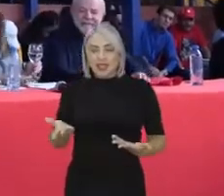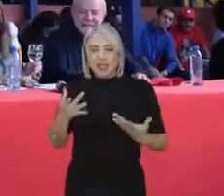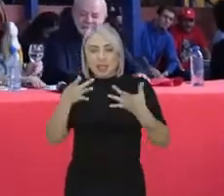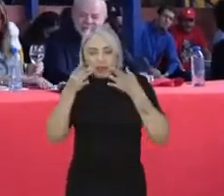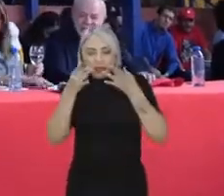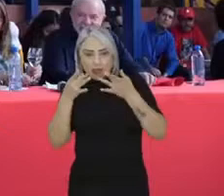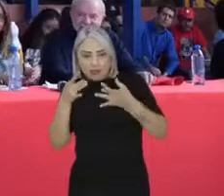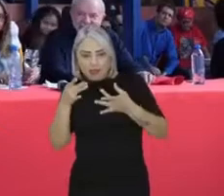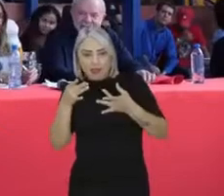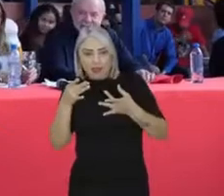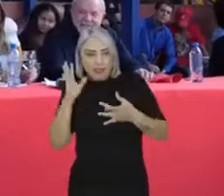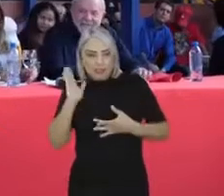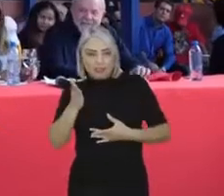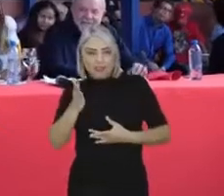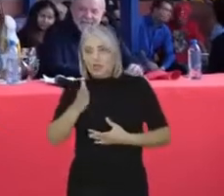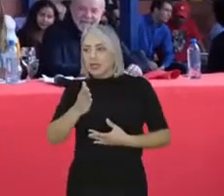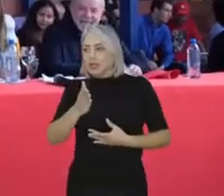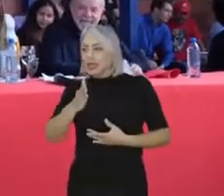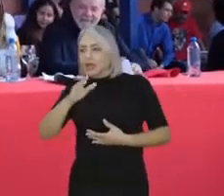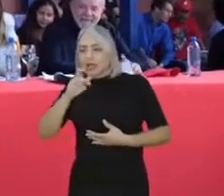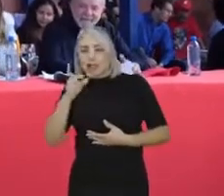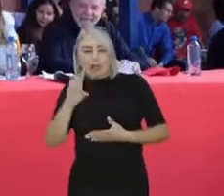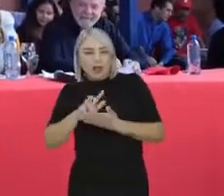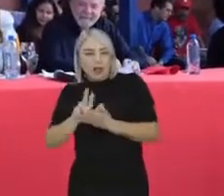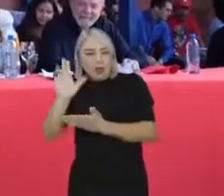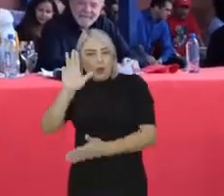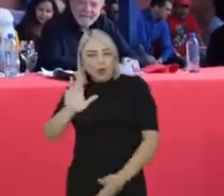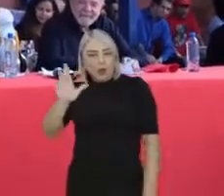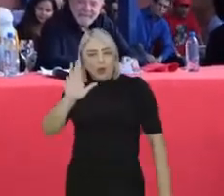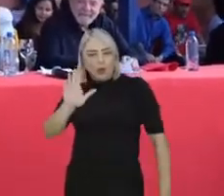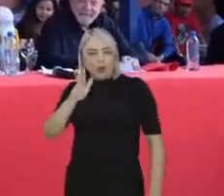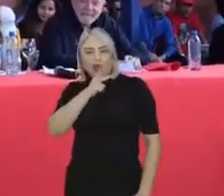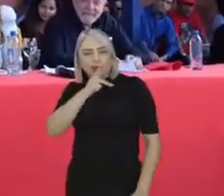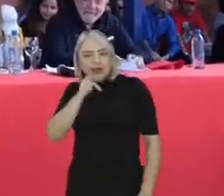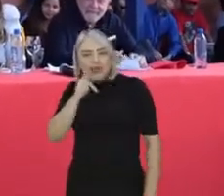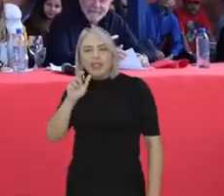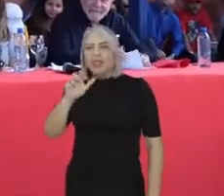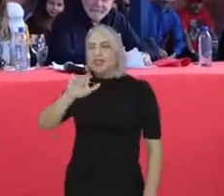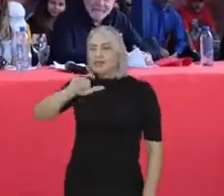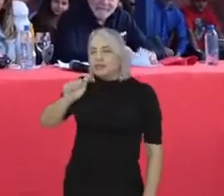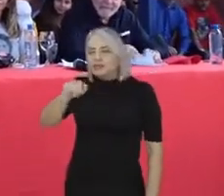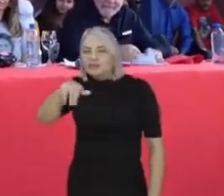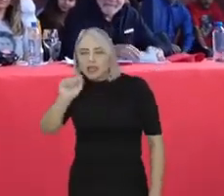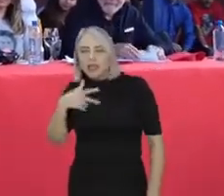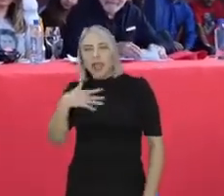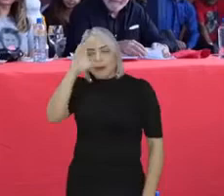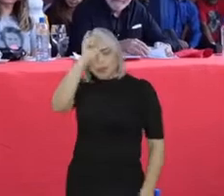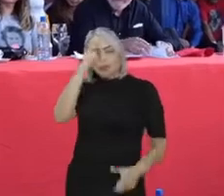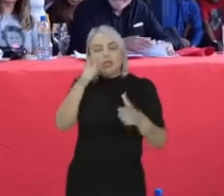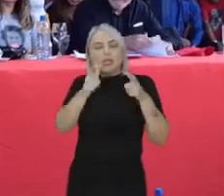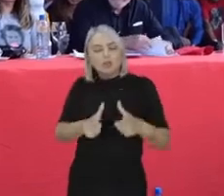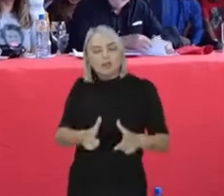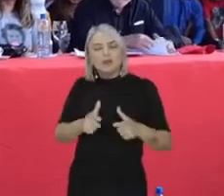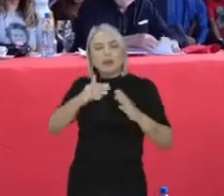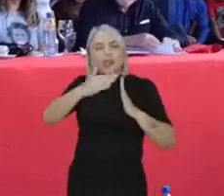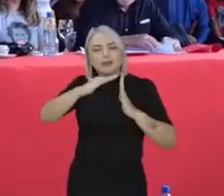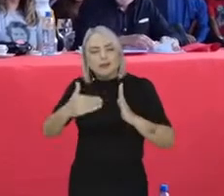Janja, Gleisi, aprende-se muito aqui em Heliópolis. E eu vou falar uma coisa para vocês de